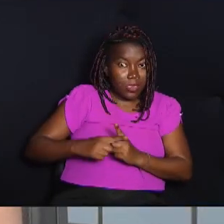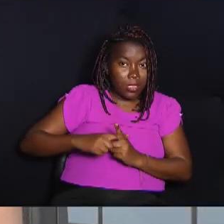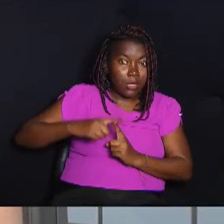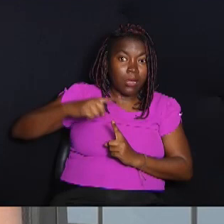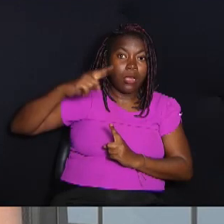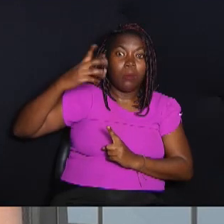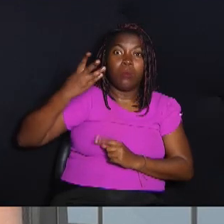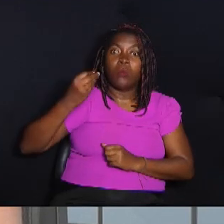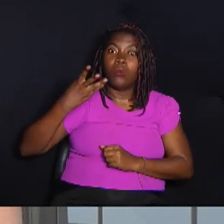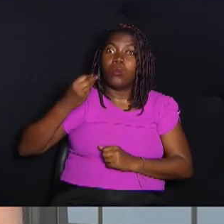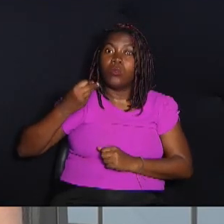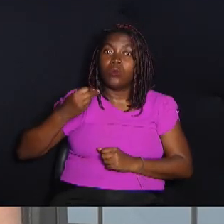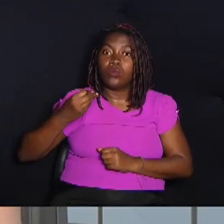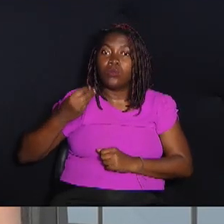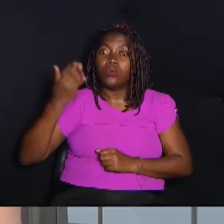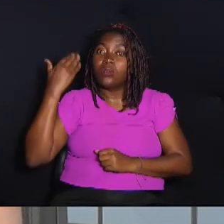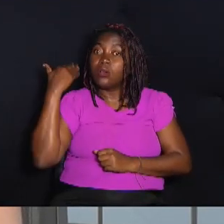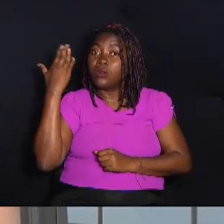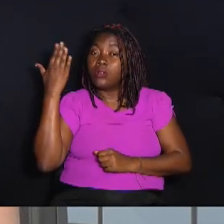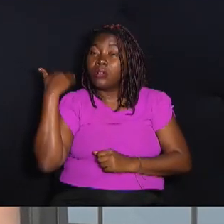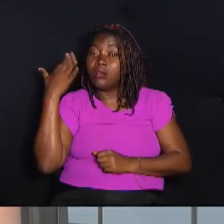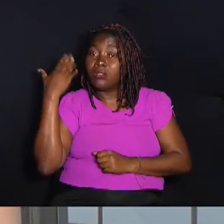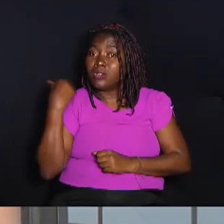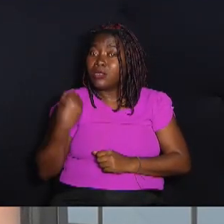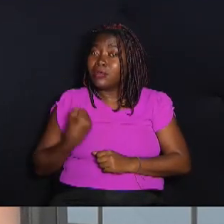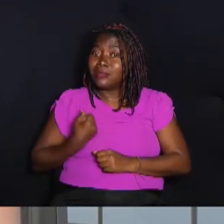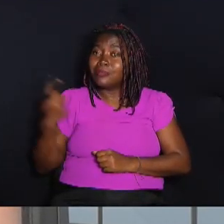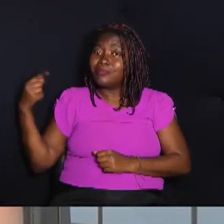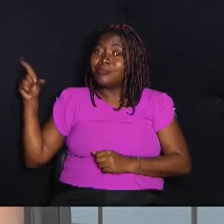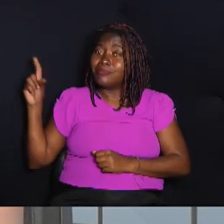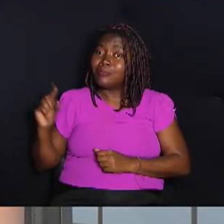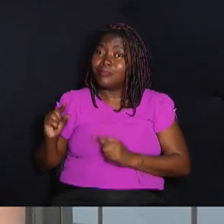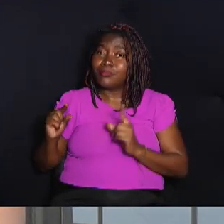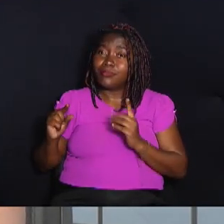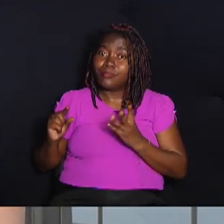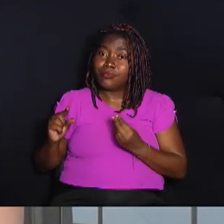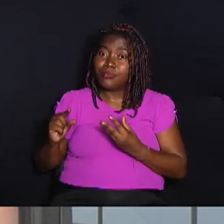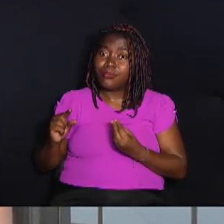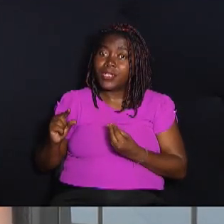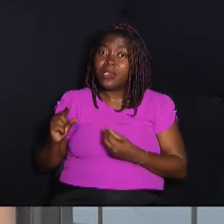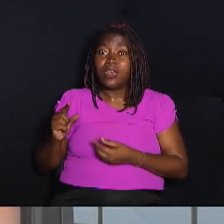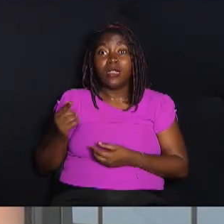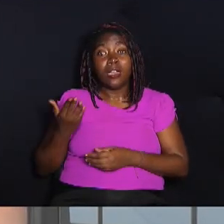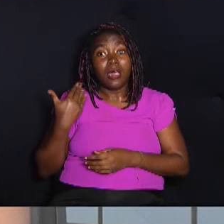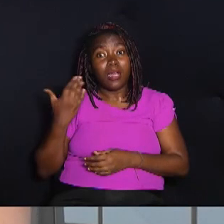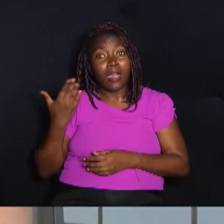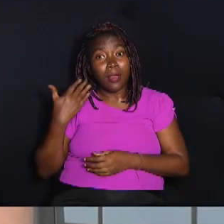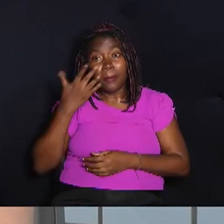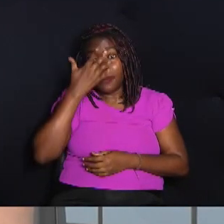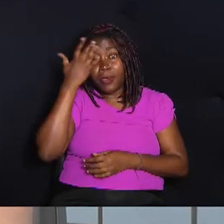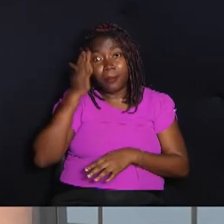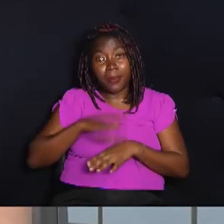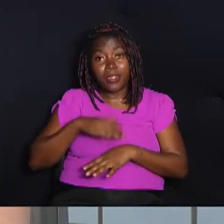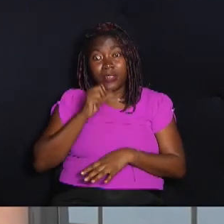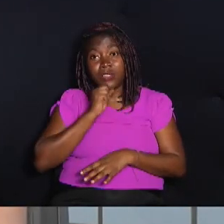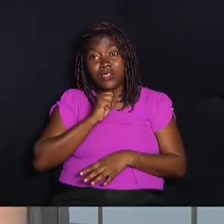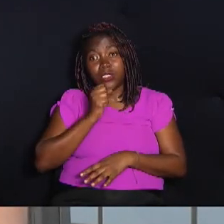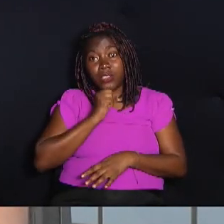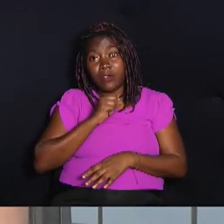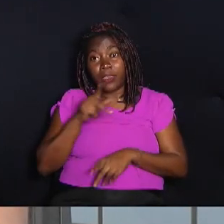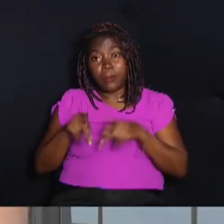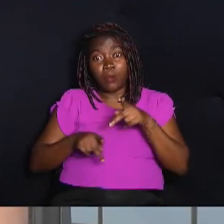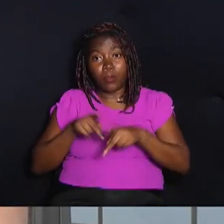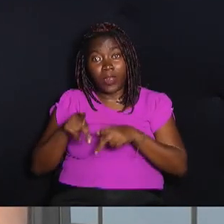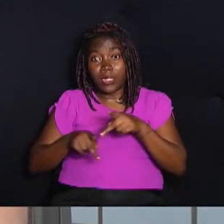muito. E antes era um número bem menor. A gente tinha as pessoas mais velhas como uma população